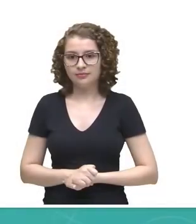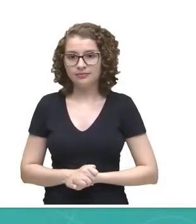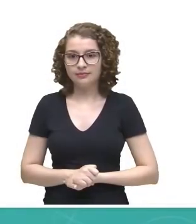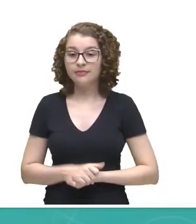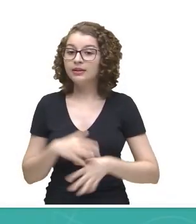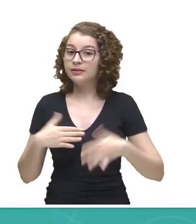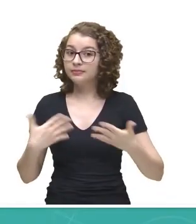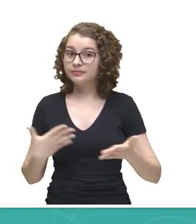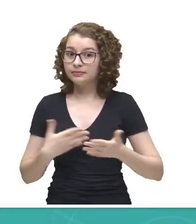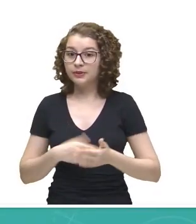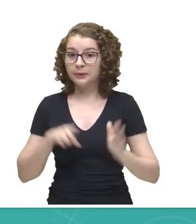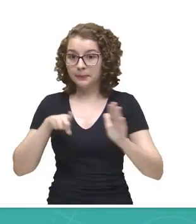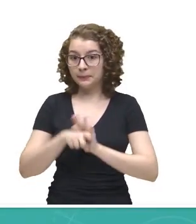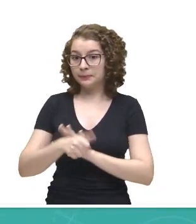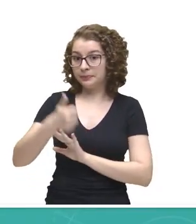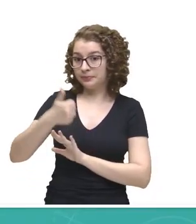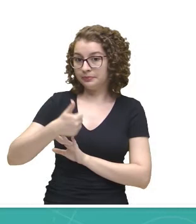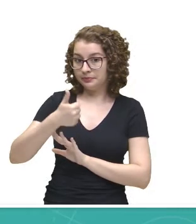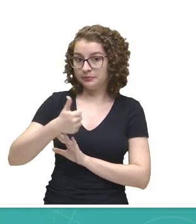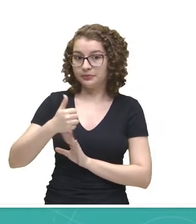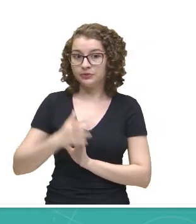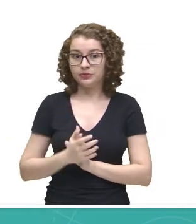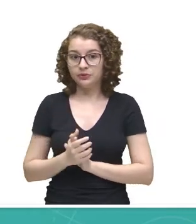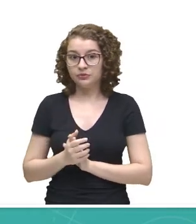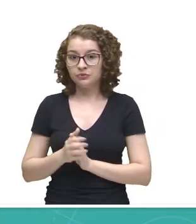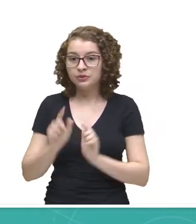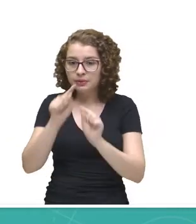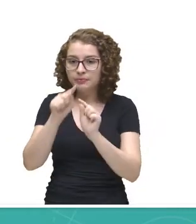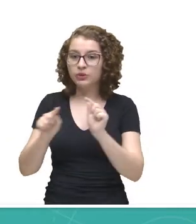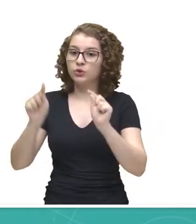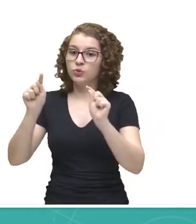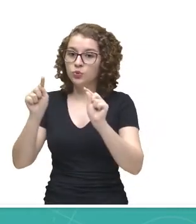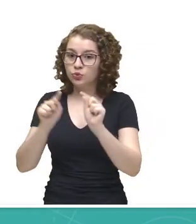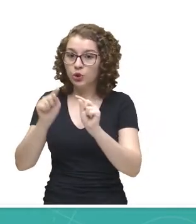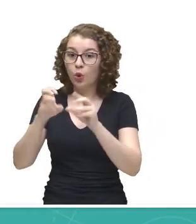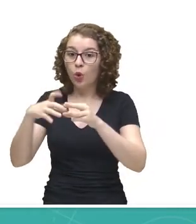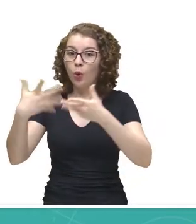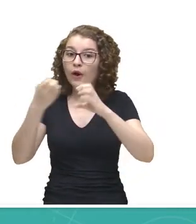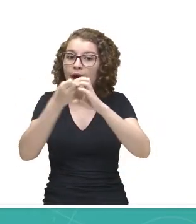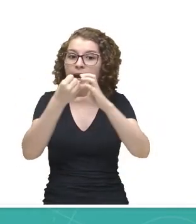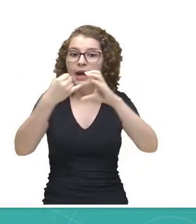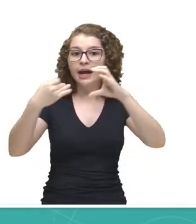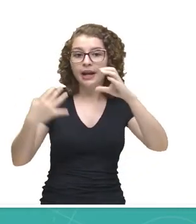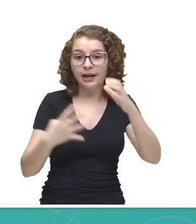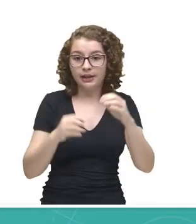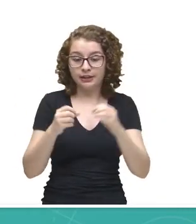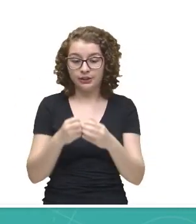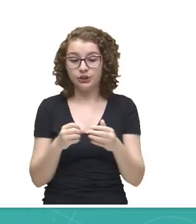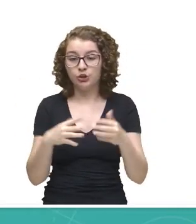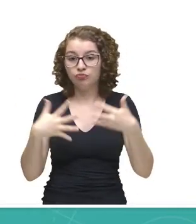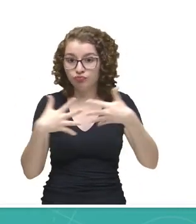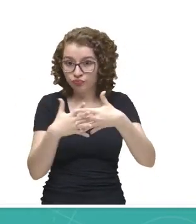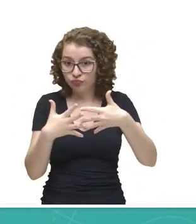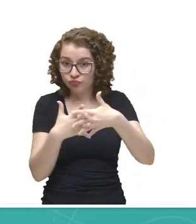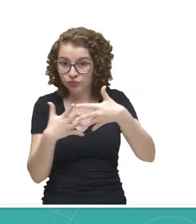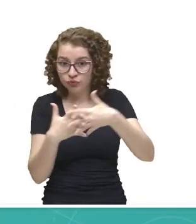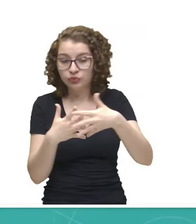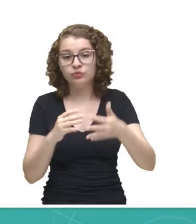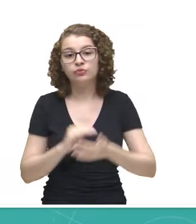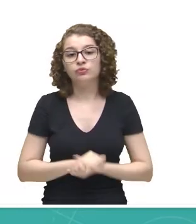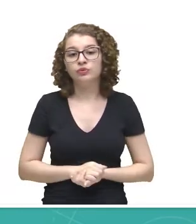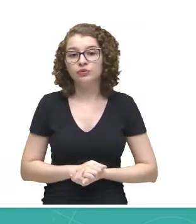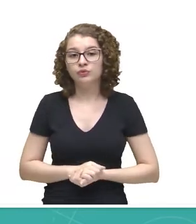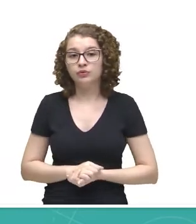Então, a gente tem aí a primeira questão, que é para marcar um X nas características do tecido conjuntivo. E